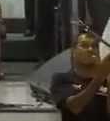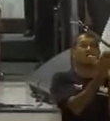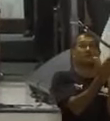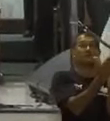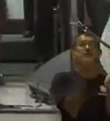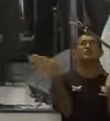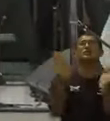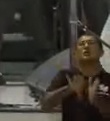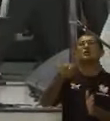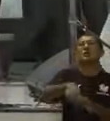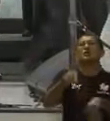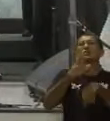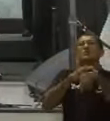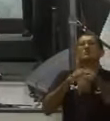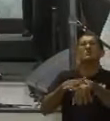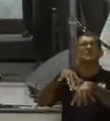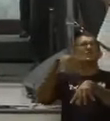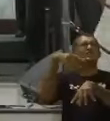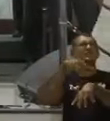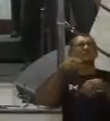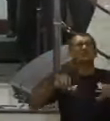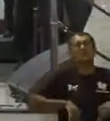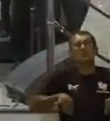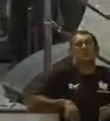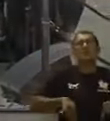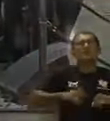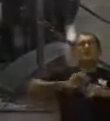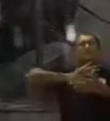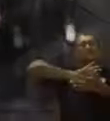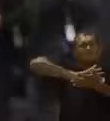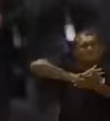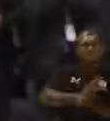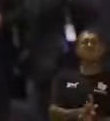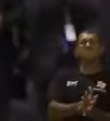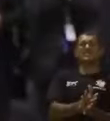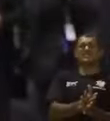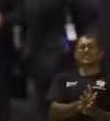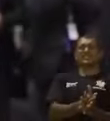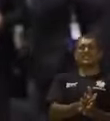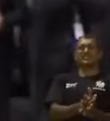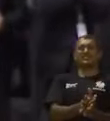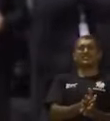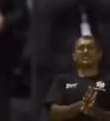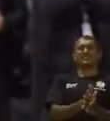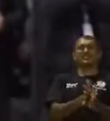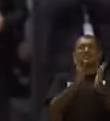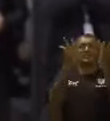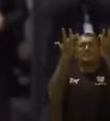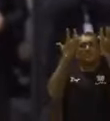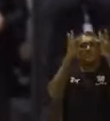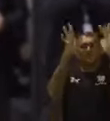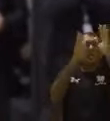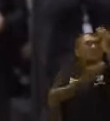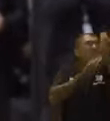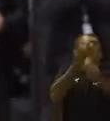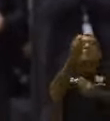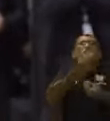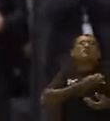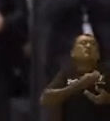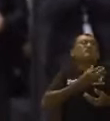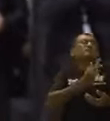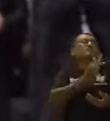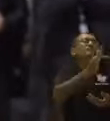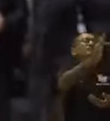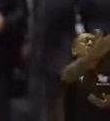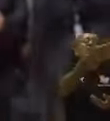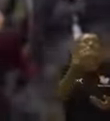chegou aqui ferido, golpeado pela vida, massacrado, e que perdera toda a expectativa de dias